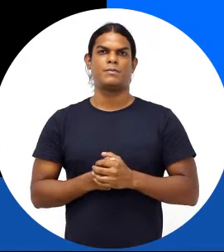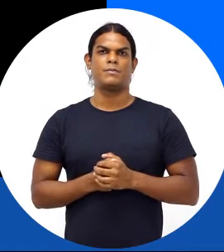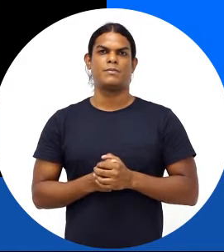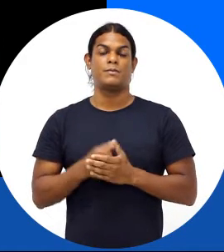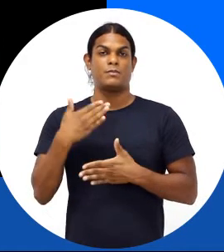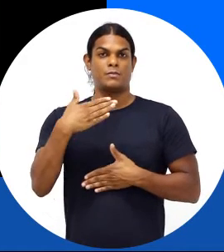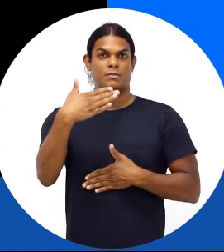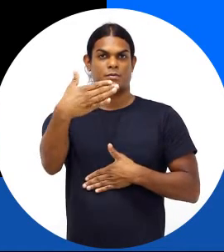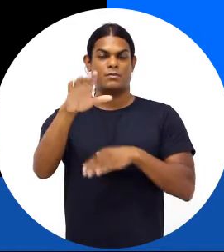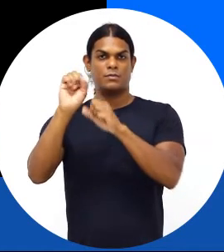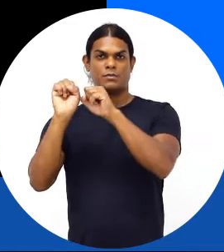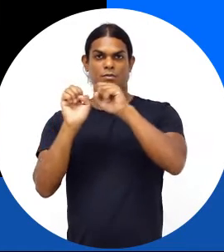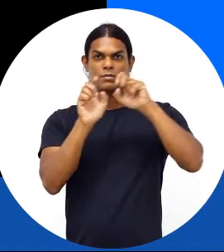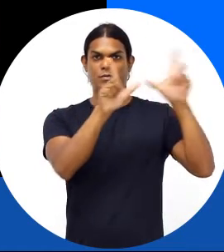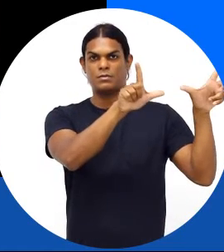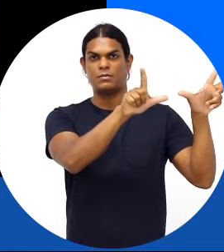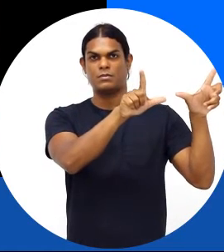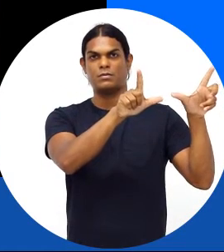Próximo slide, por favor.